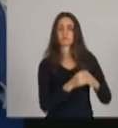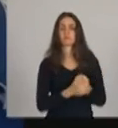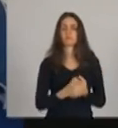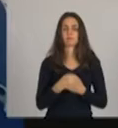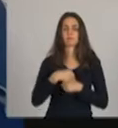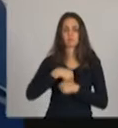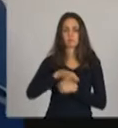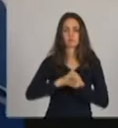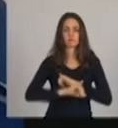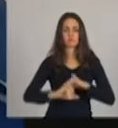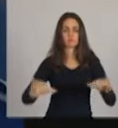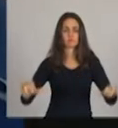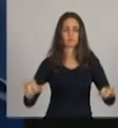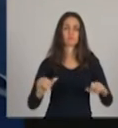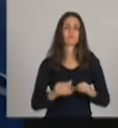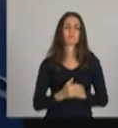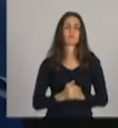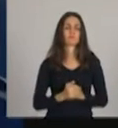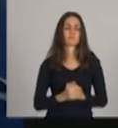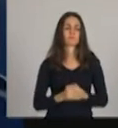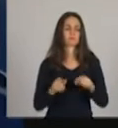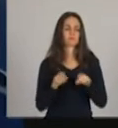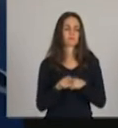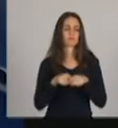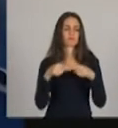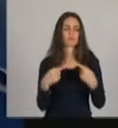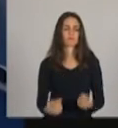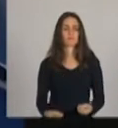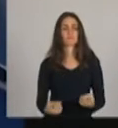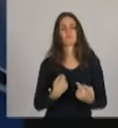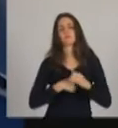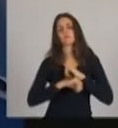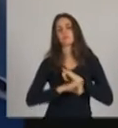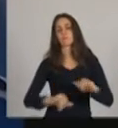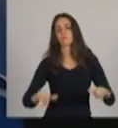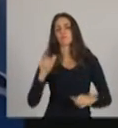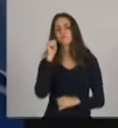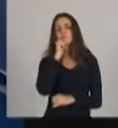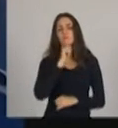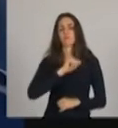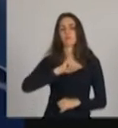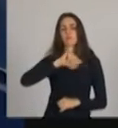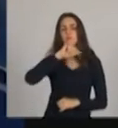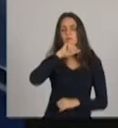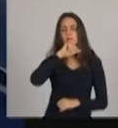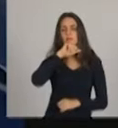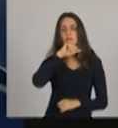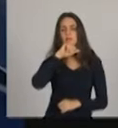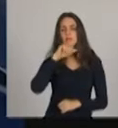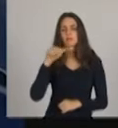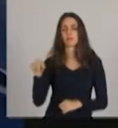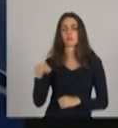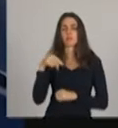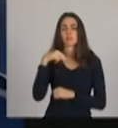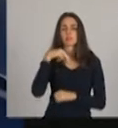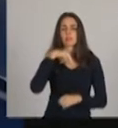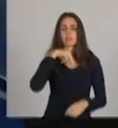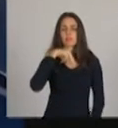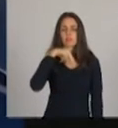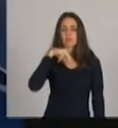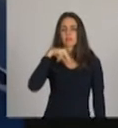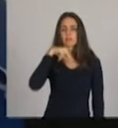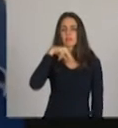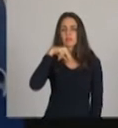aqui esse registro, como também o registro de uma mãe, o neto do Deolindo Costa